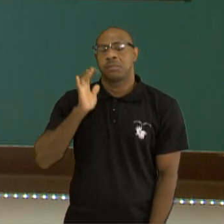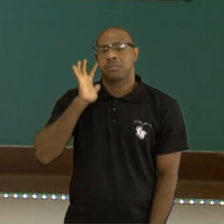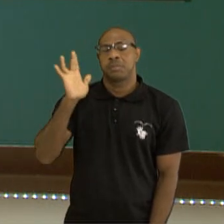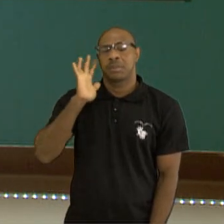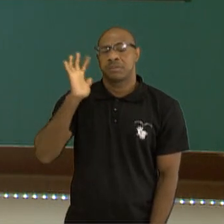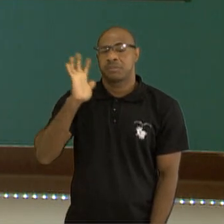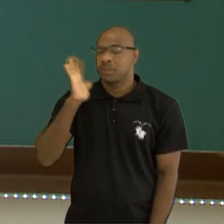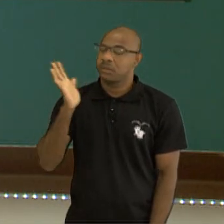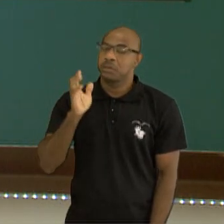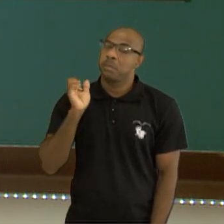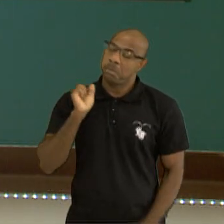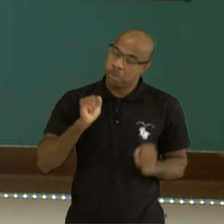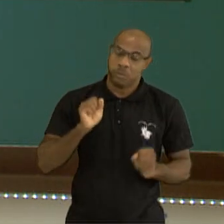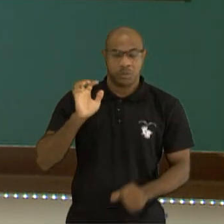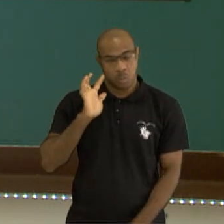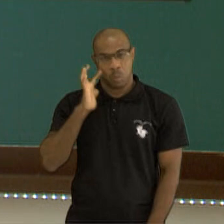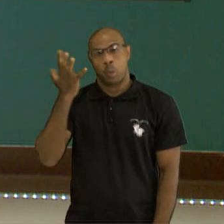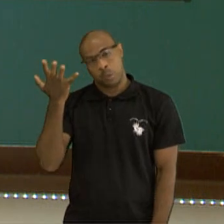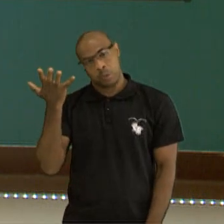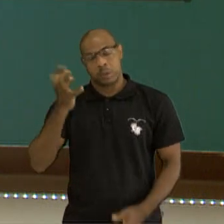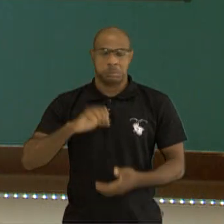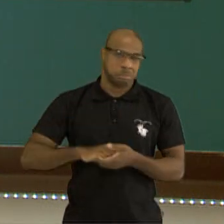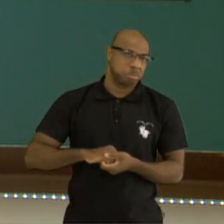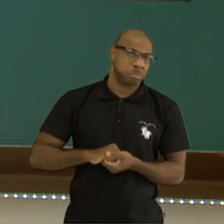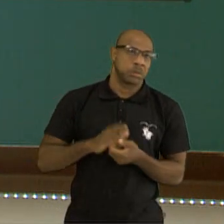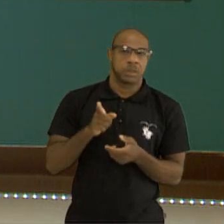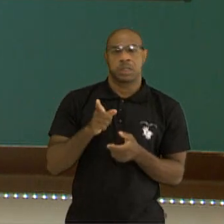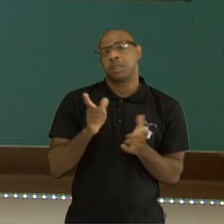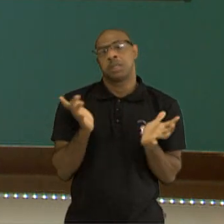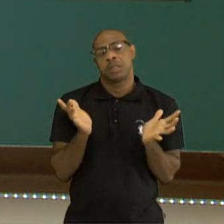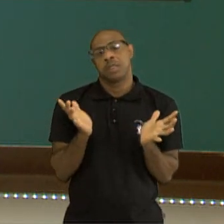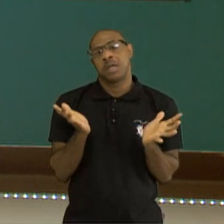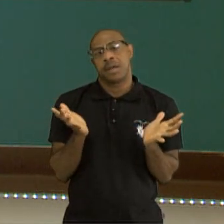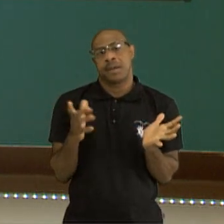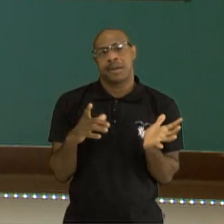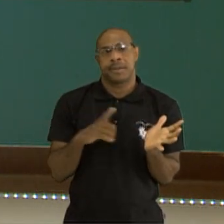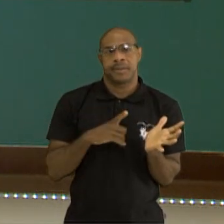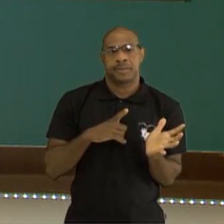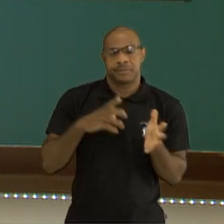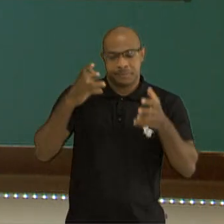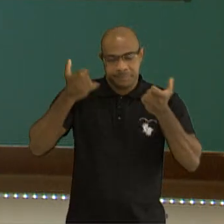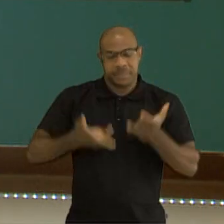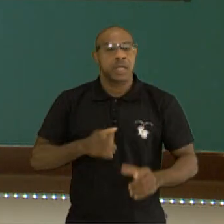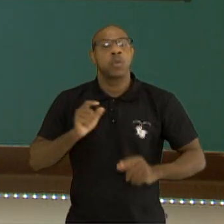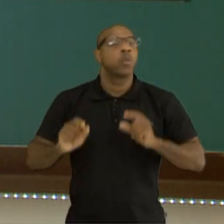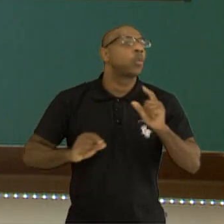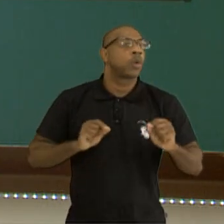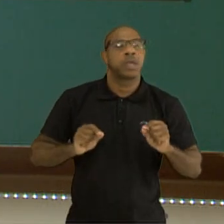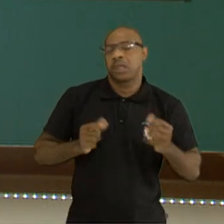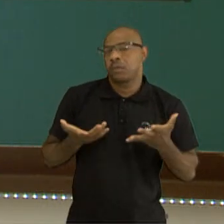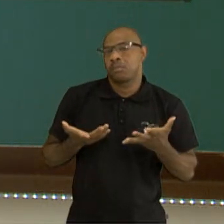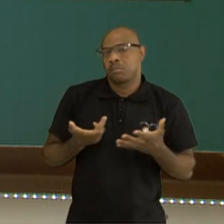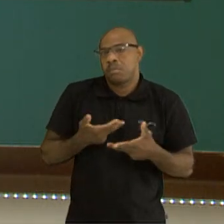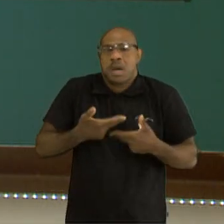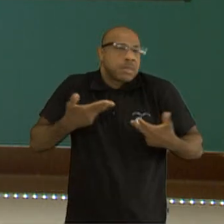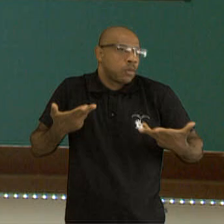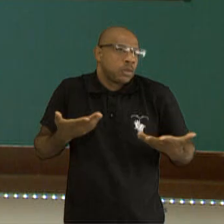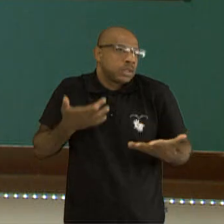hipótese, tá? Você está simplesmente falando de alguma coisa improvável.